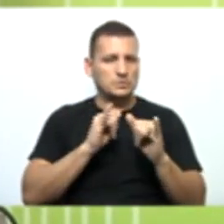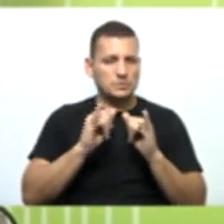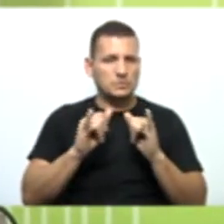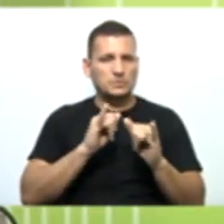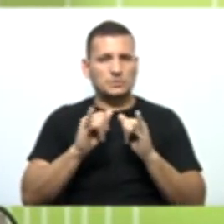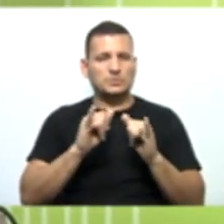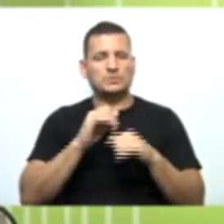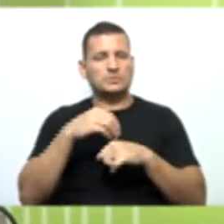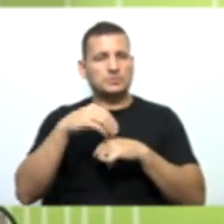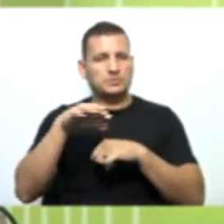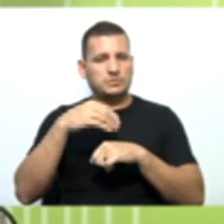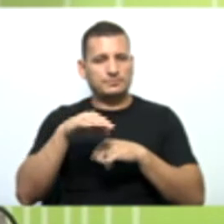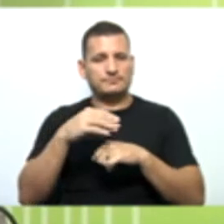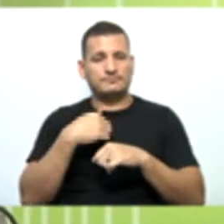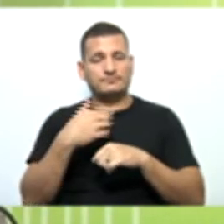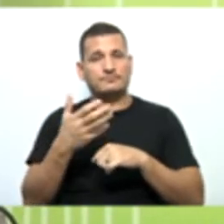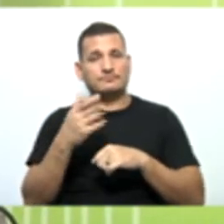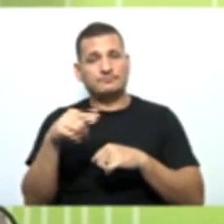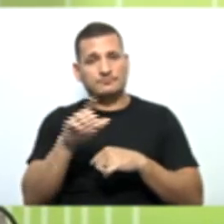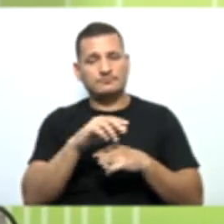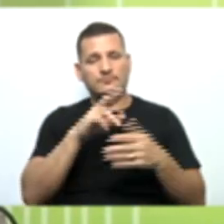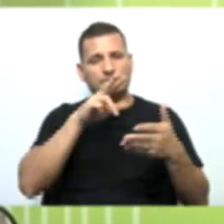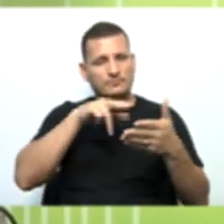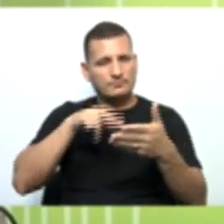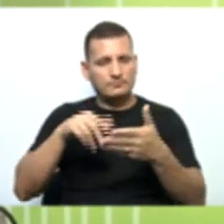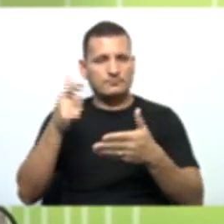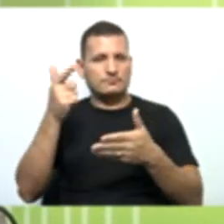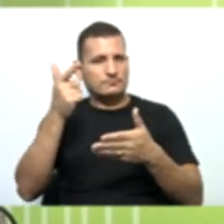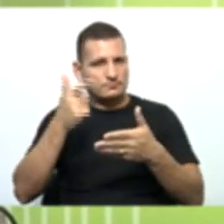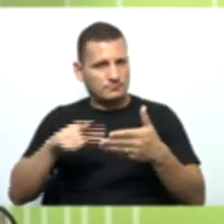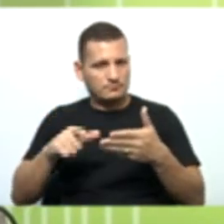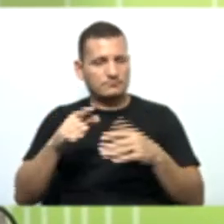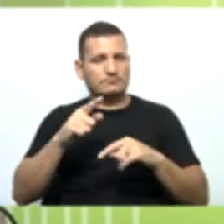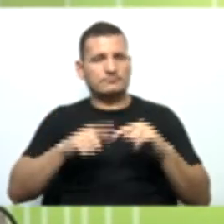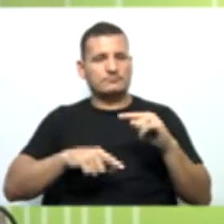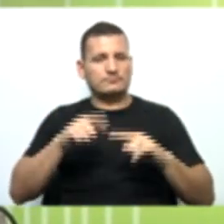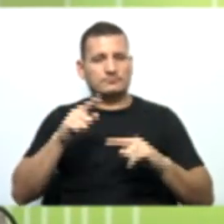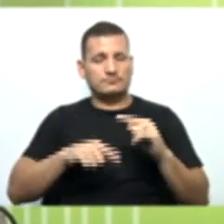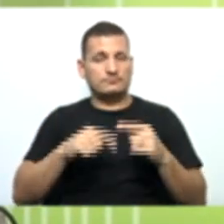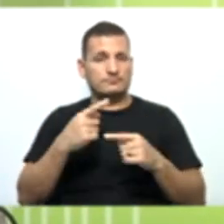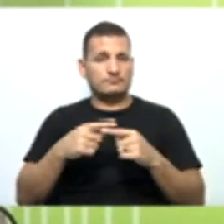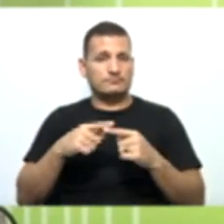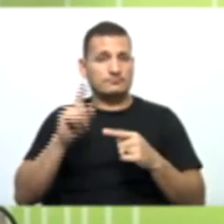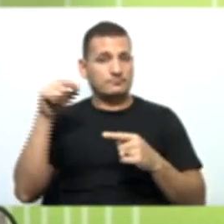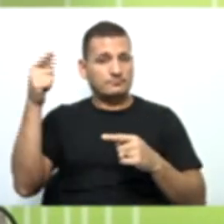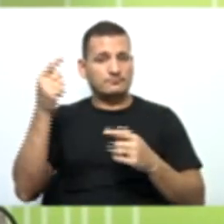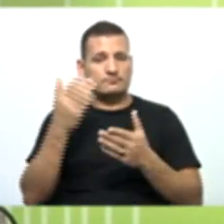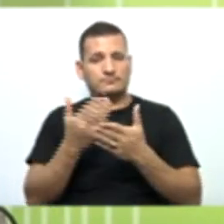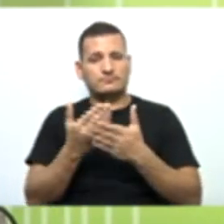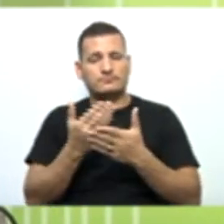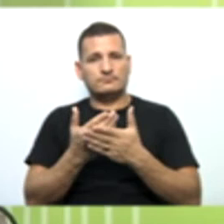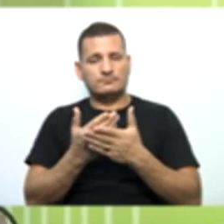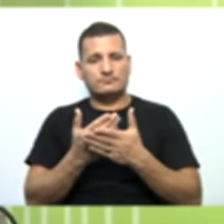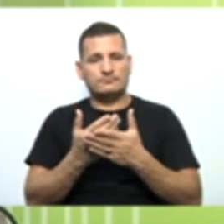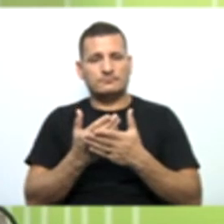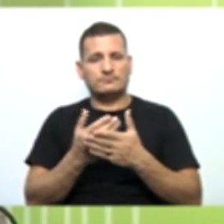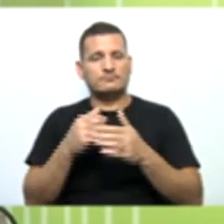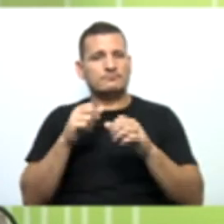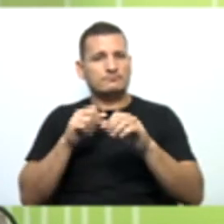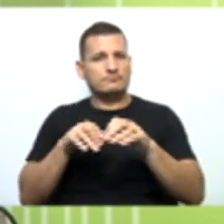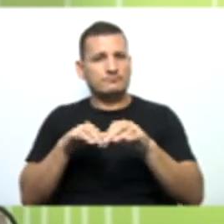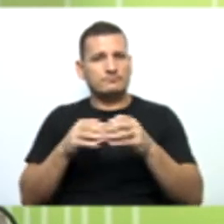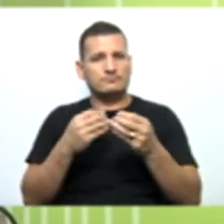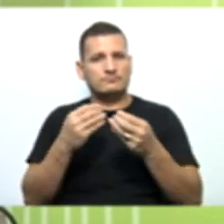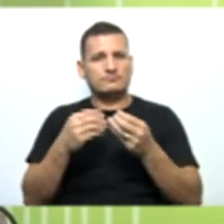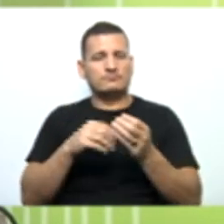informações. Eu quero que vocês revejam esse material, certo? Porque na próxima aula a gente vai trabalhar já com levantamento